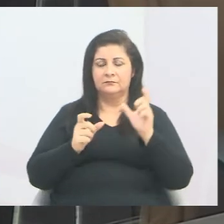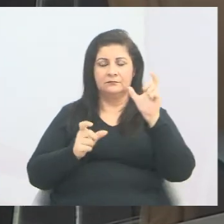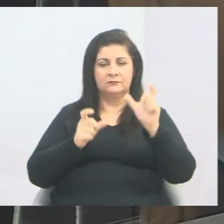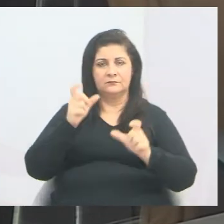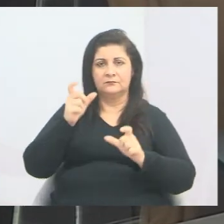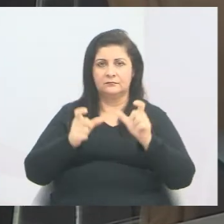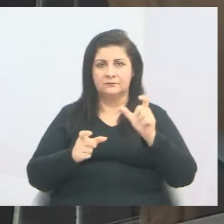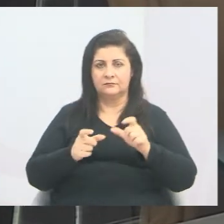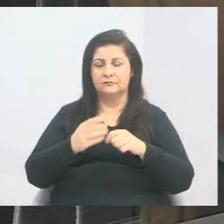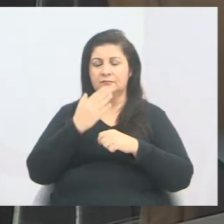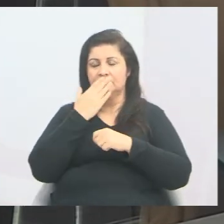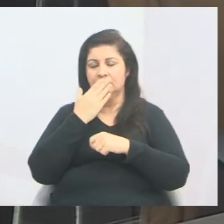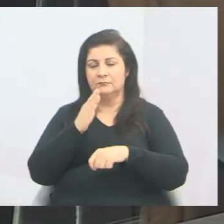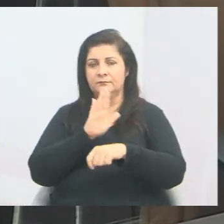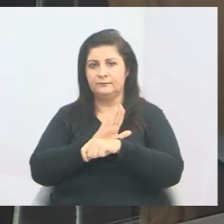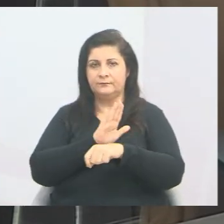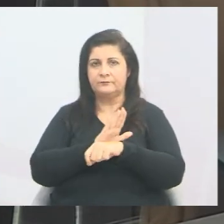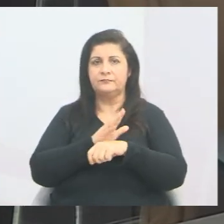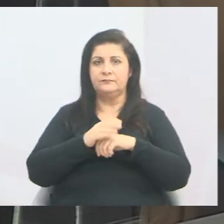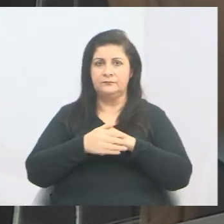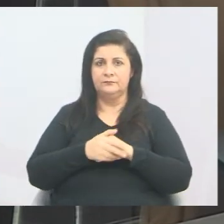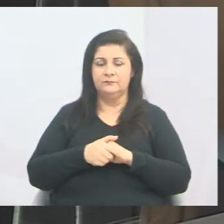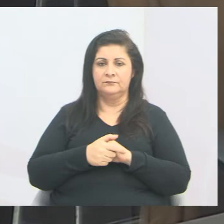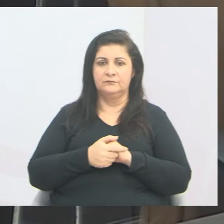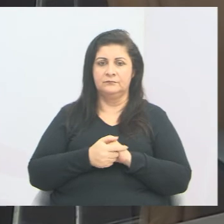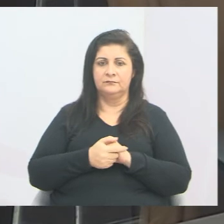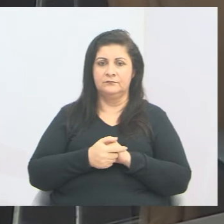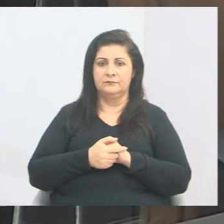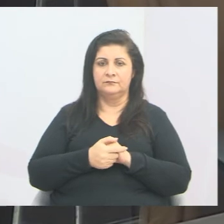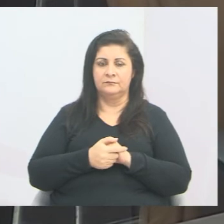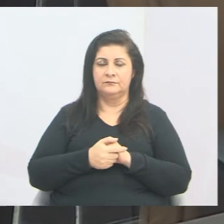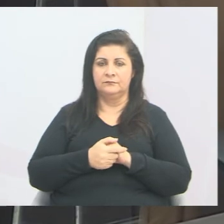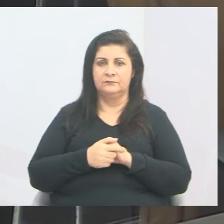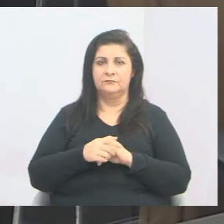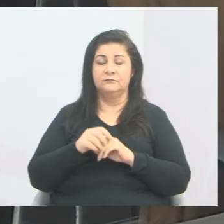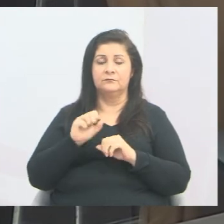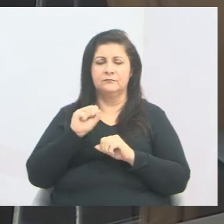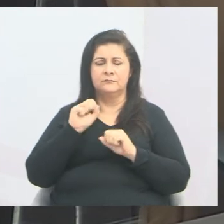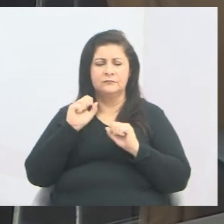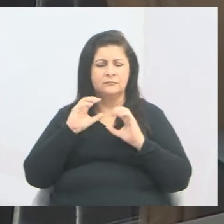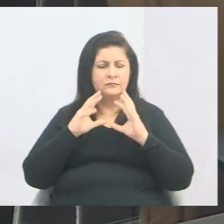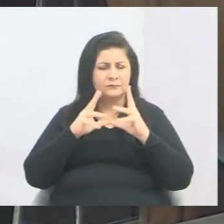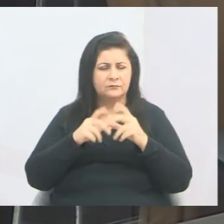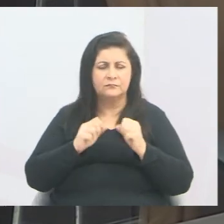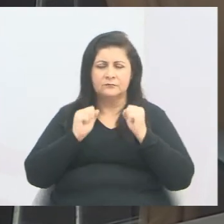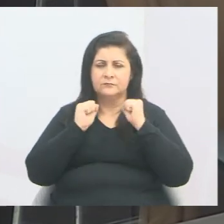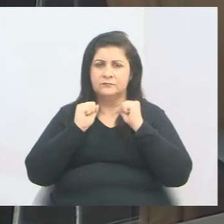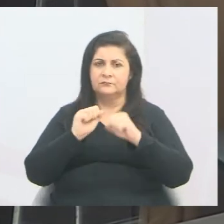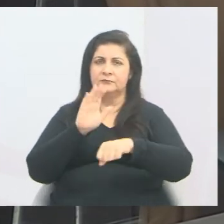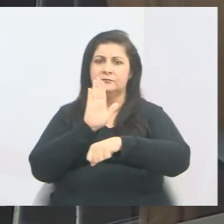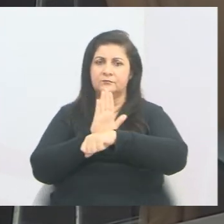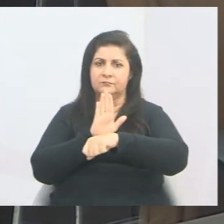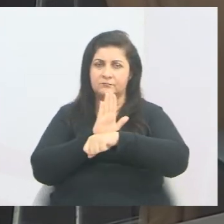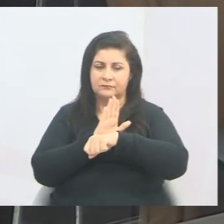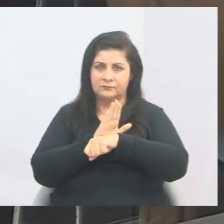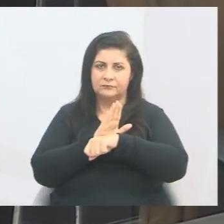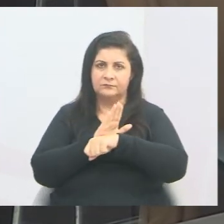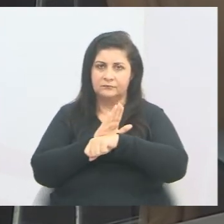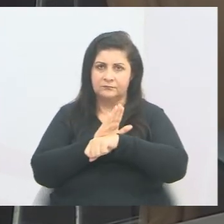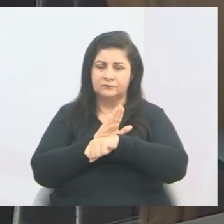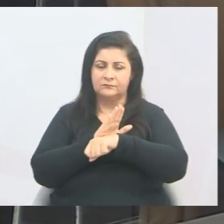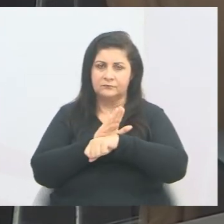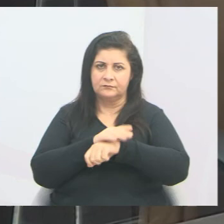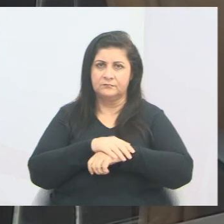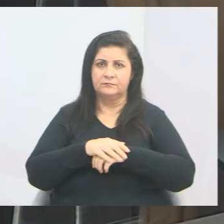têm nos pedido socorro, certo? E o que a gente puder fazer para poder